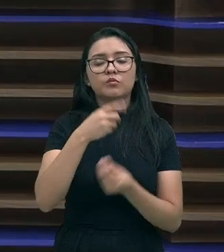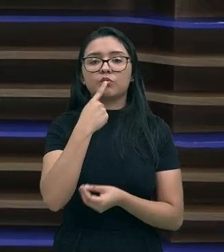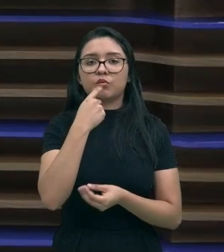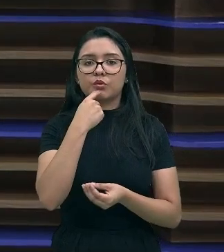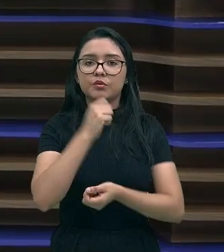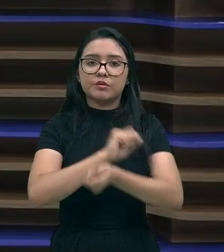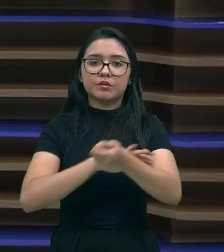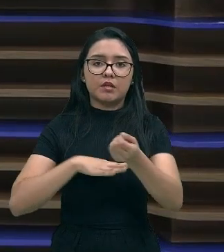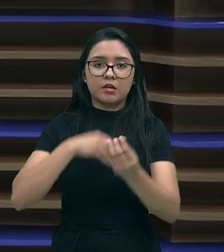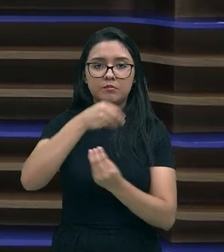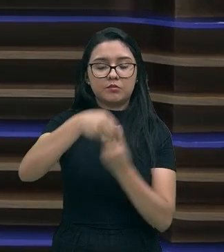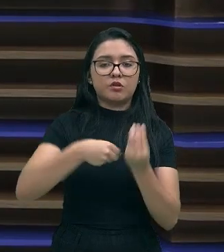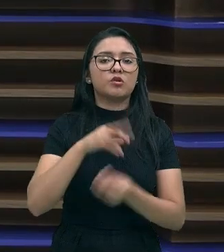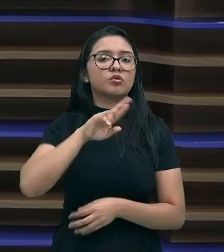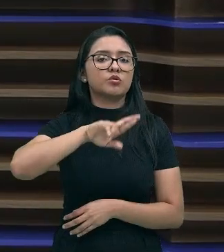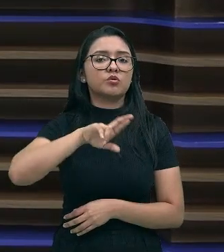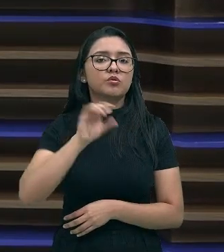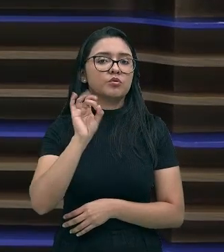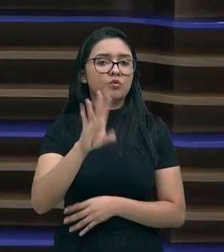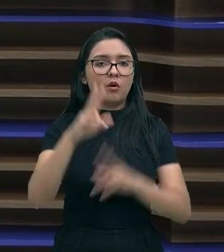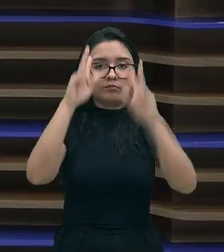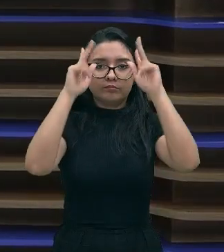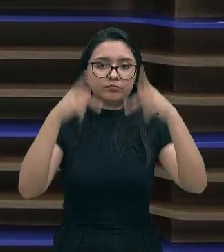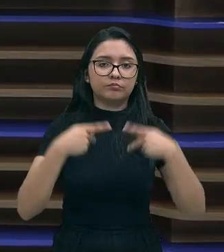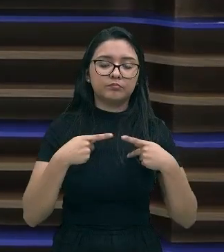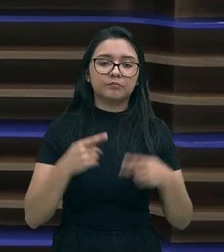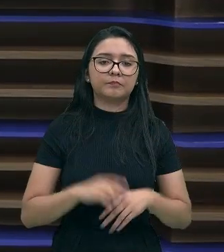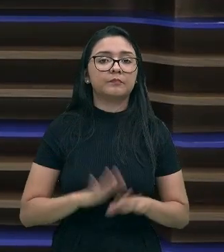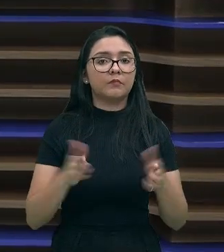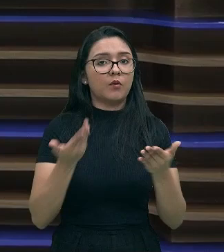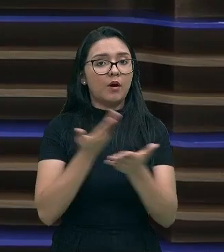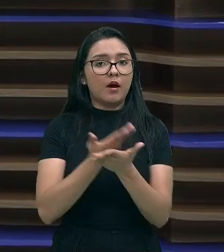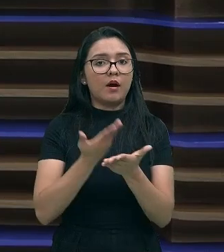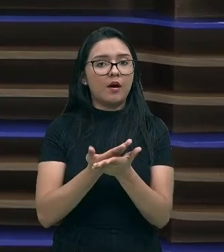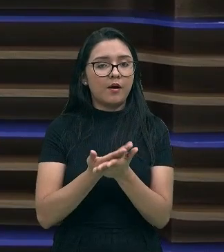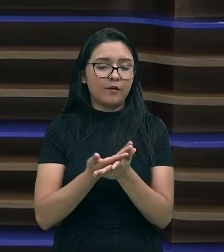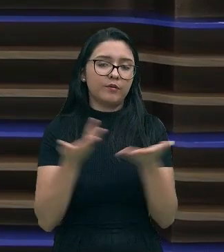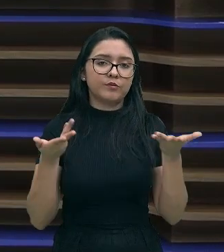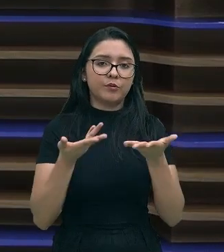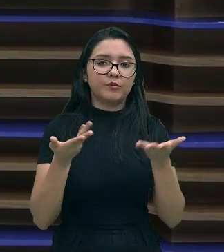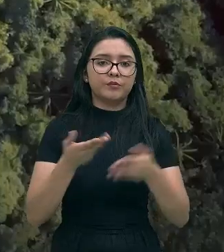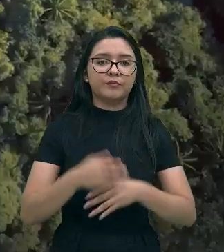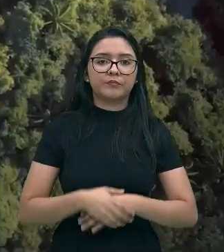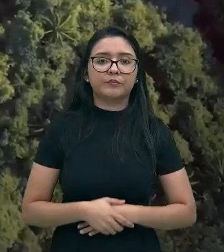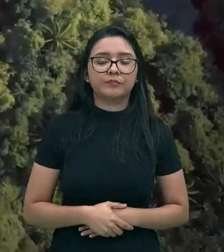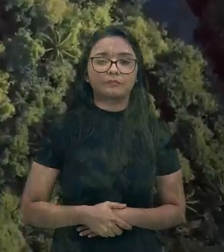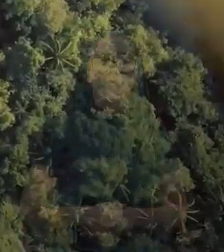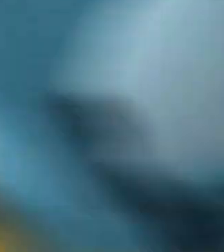dos mamíferos, tá bom? Então, essa foi a nossa aula de sistema circulatório.